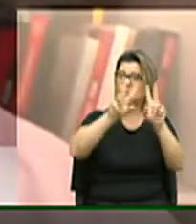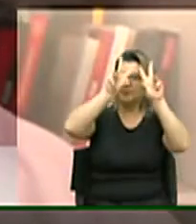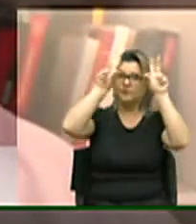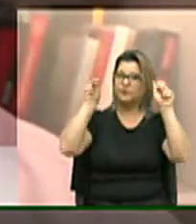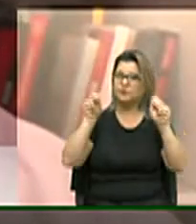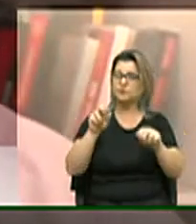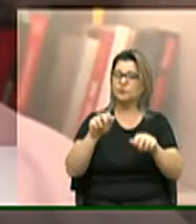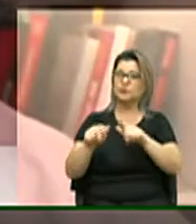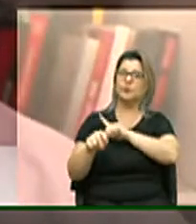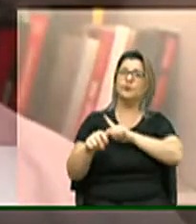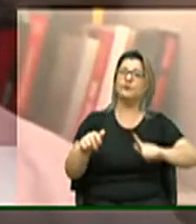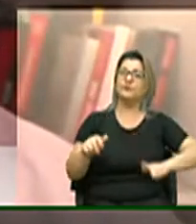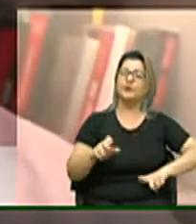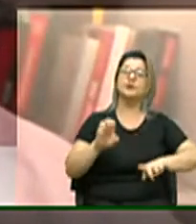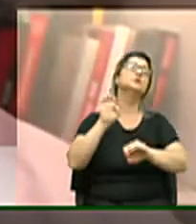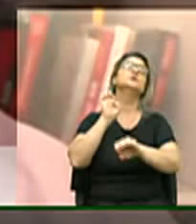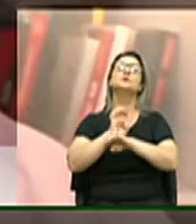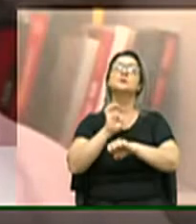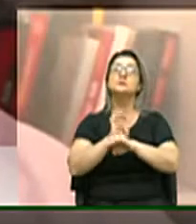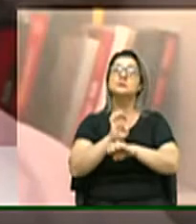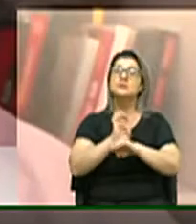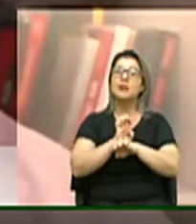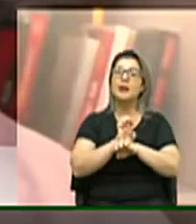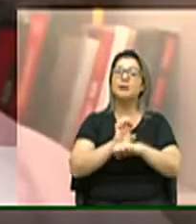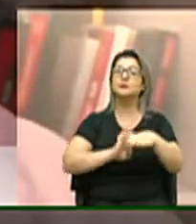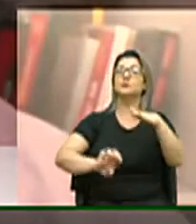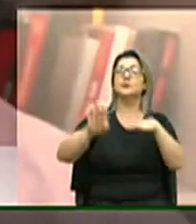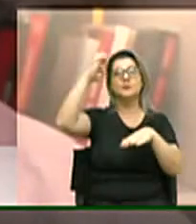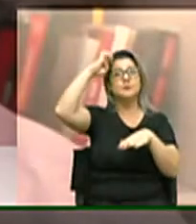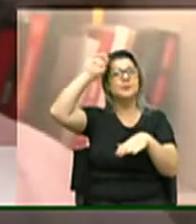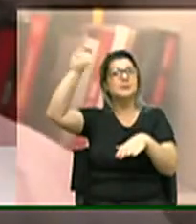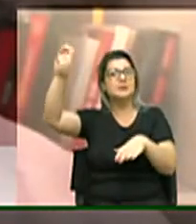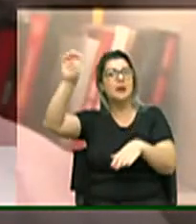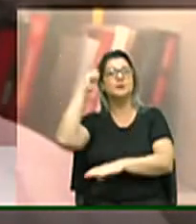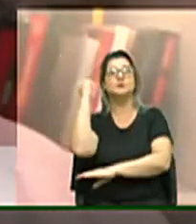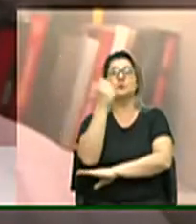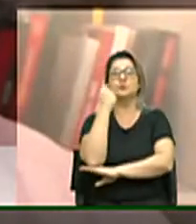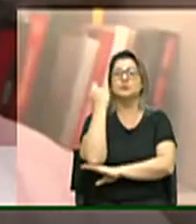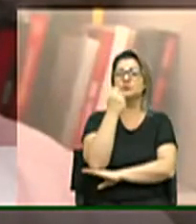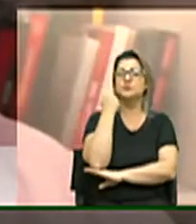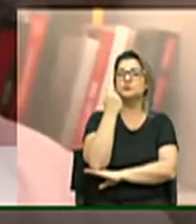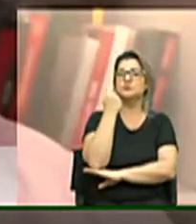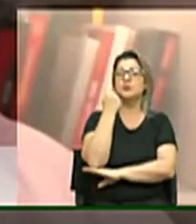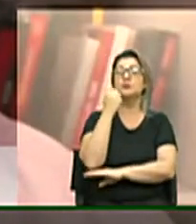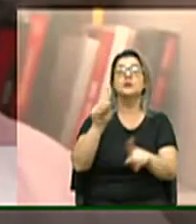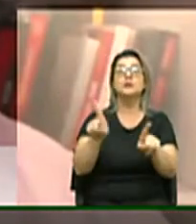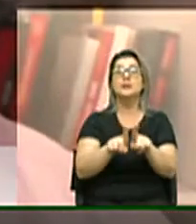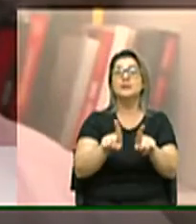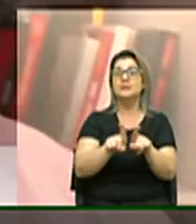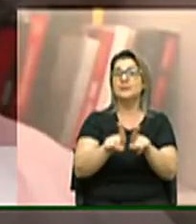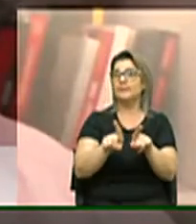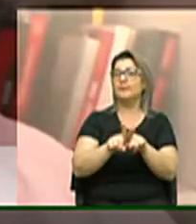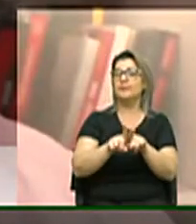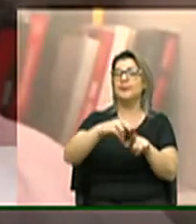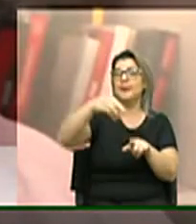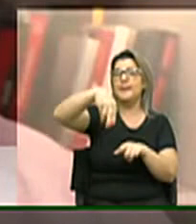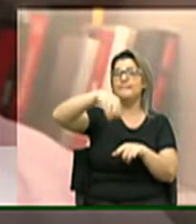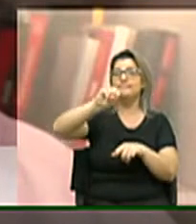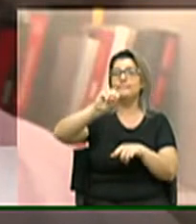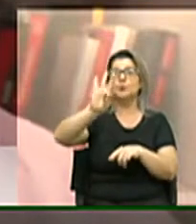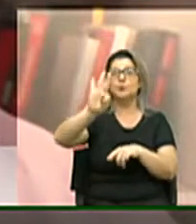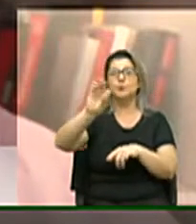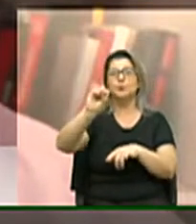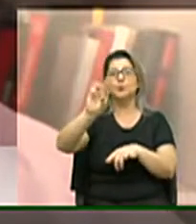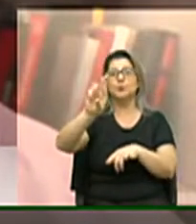né? os empresários do Rio Grande do Sul e um player internacional da Motorola, né? Só assim foi